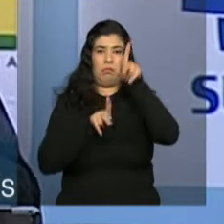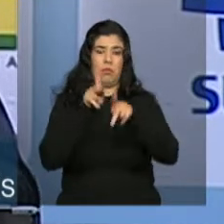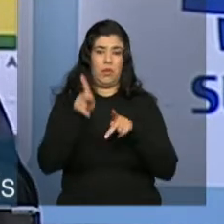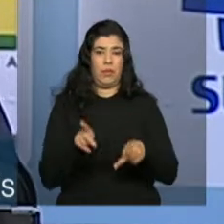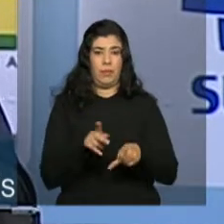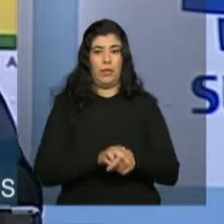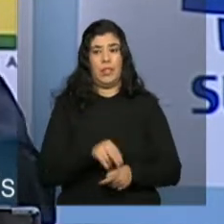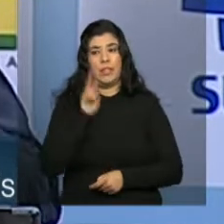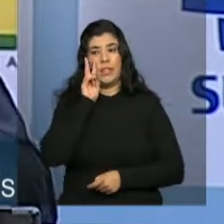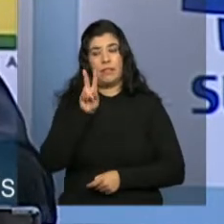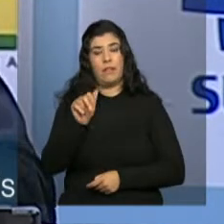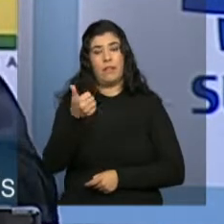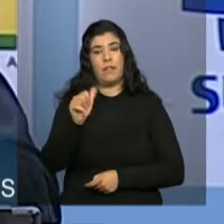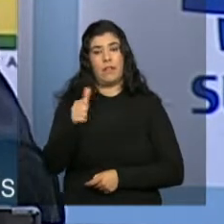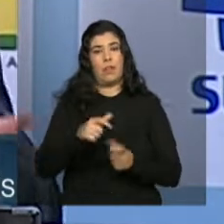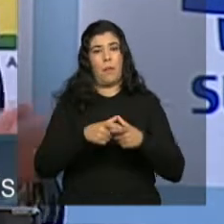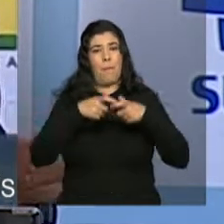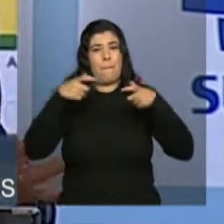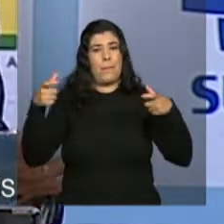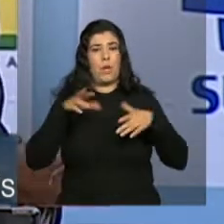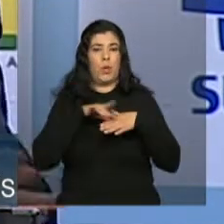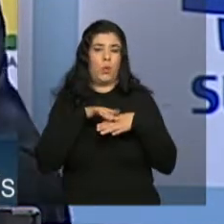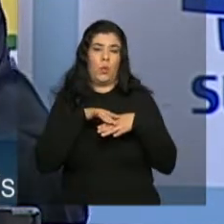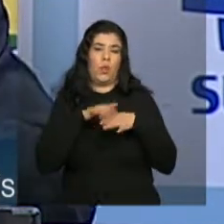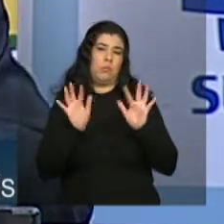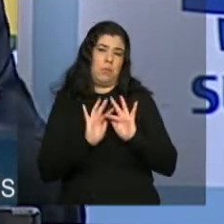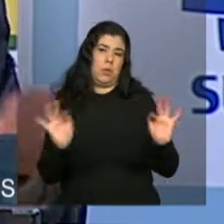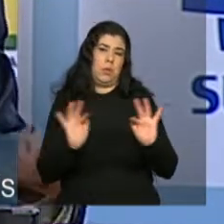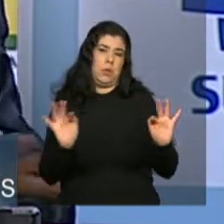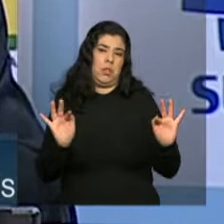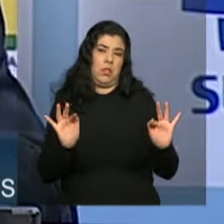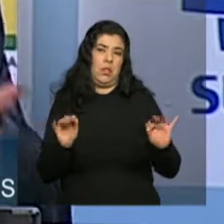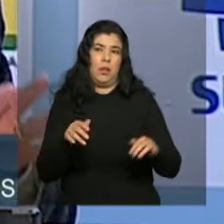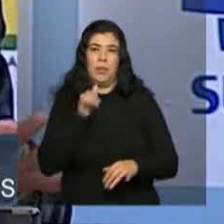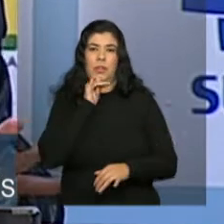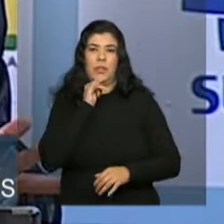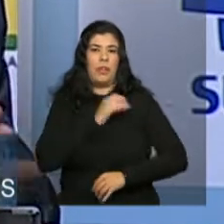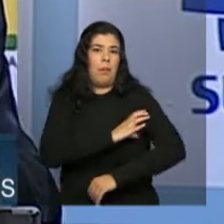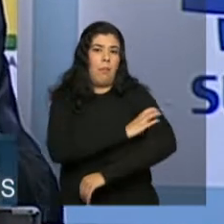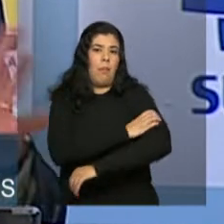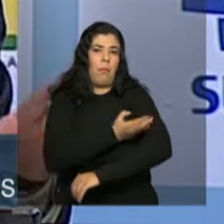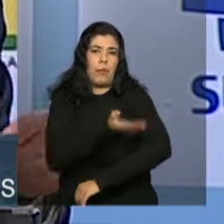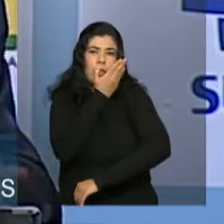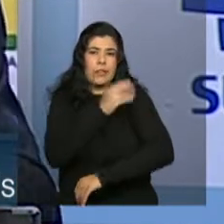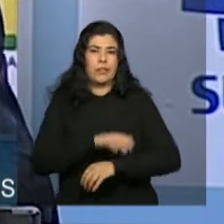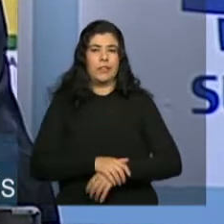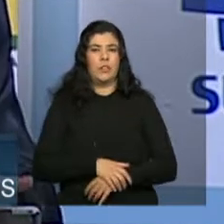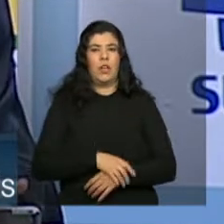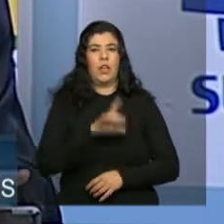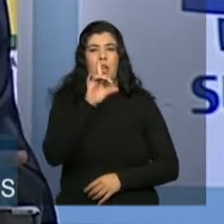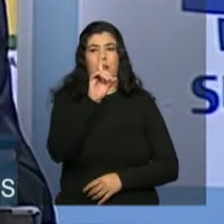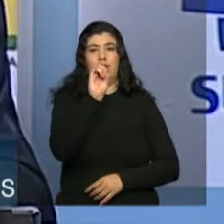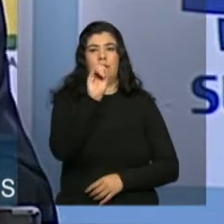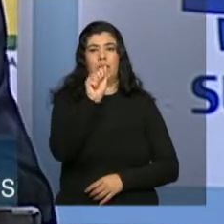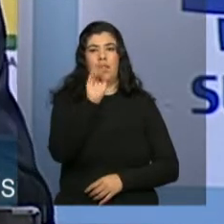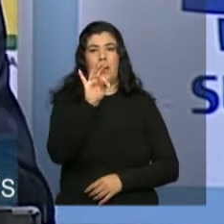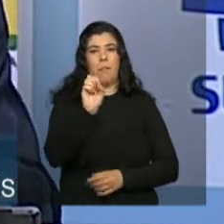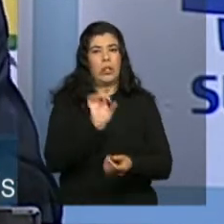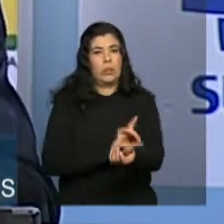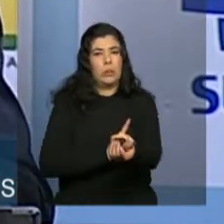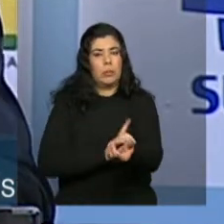quando a gente olha assim para a maioria das doenças comuns digamos assim né bom então diabetes em ter doenças crônicas doenças